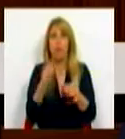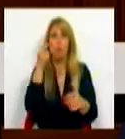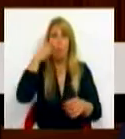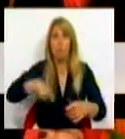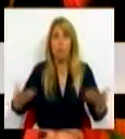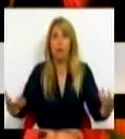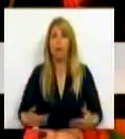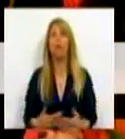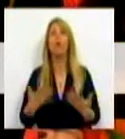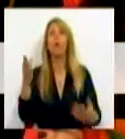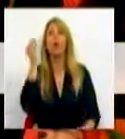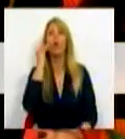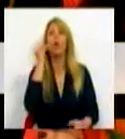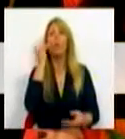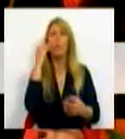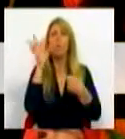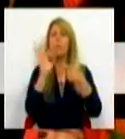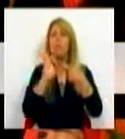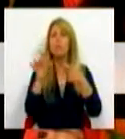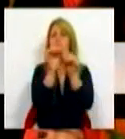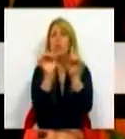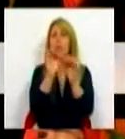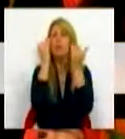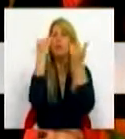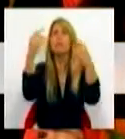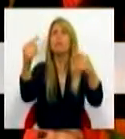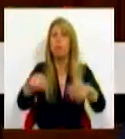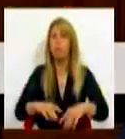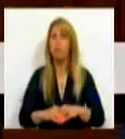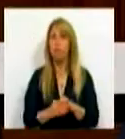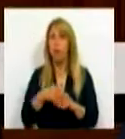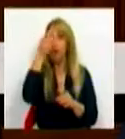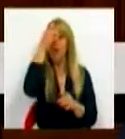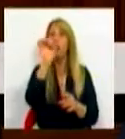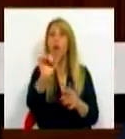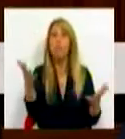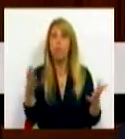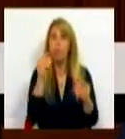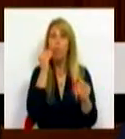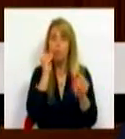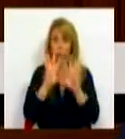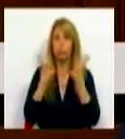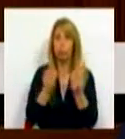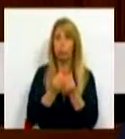Como classificariam esse sistema de informação existente? O sistema de informação como um todo?